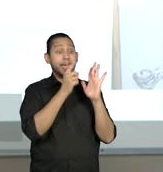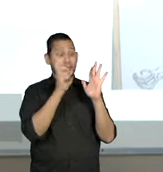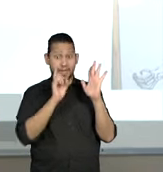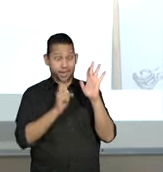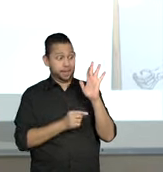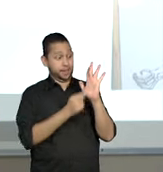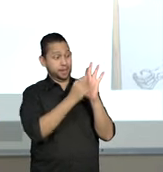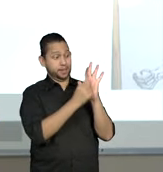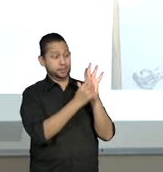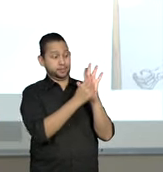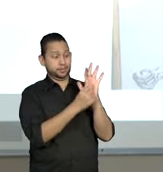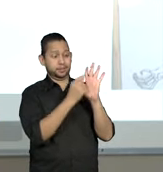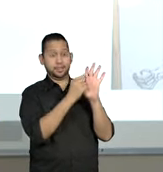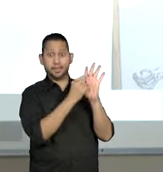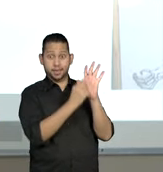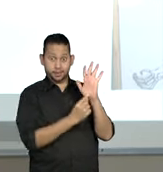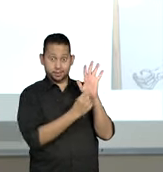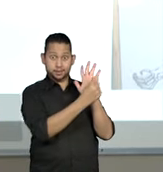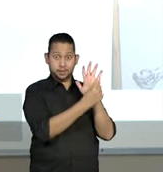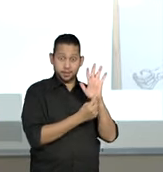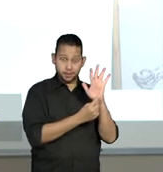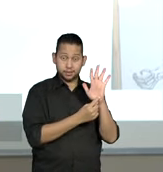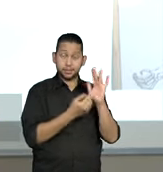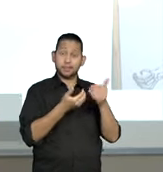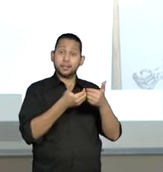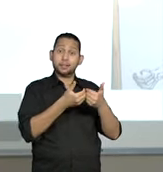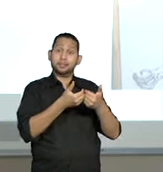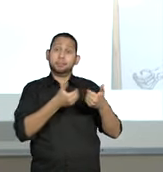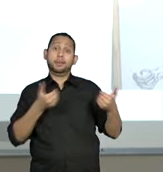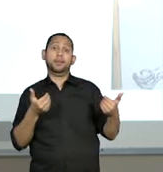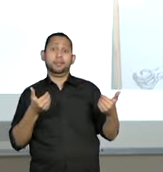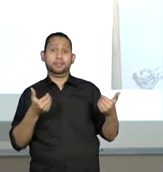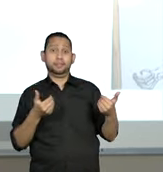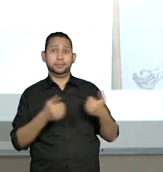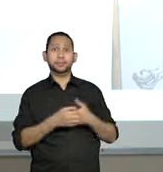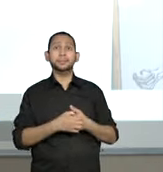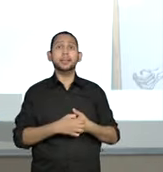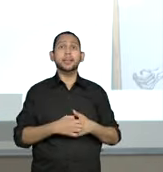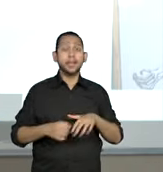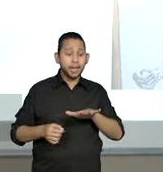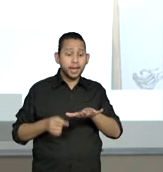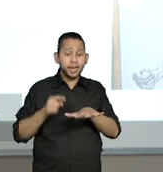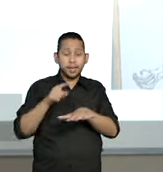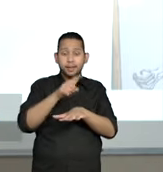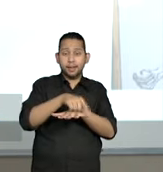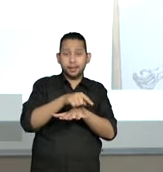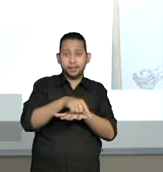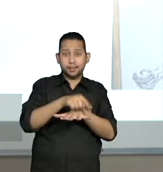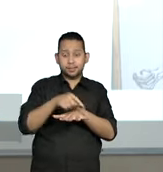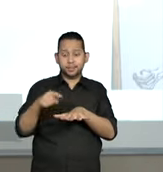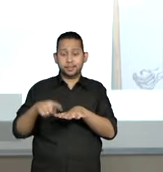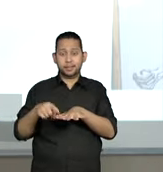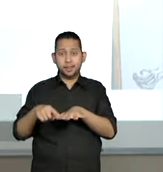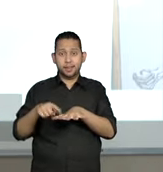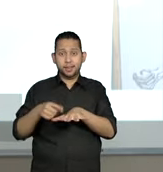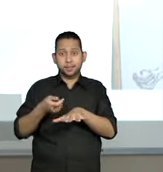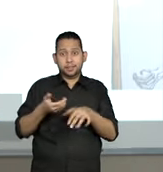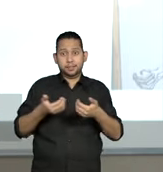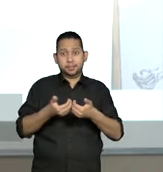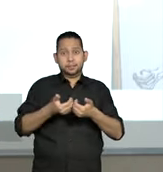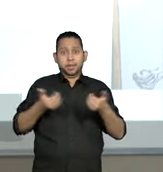a ligação dele está mais afastada no dedo indicador e no dedo mínimo. Tá